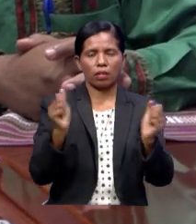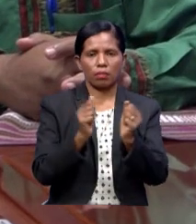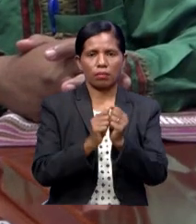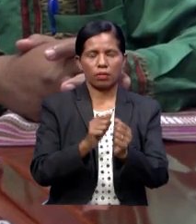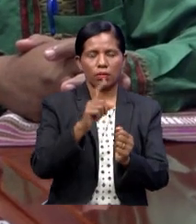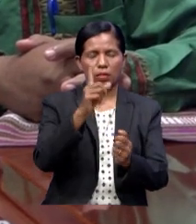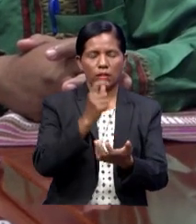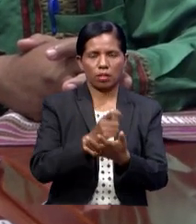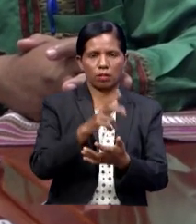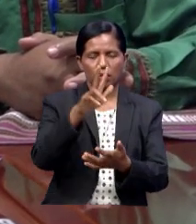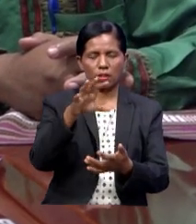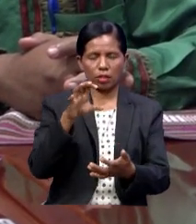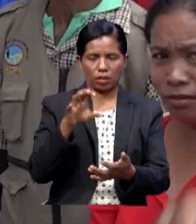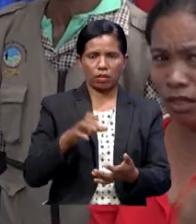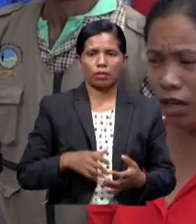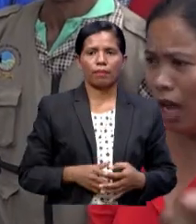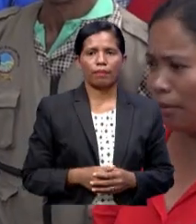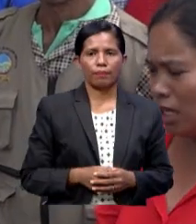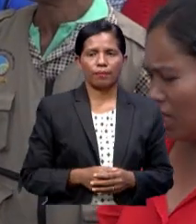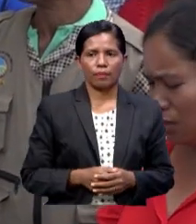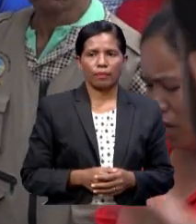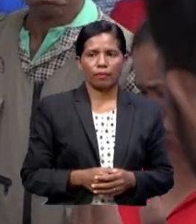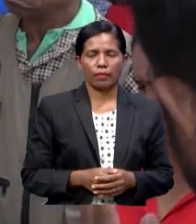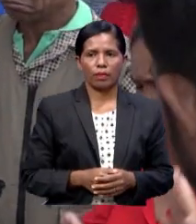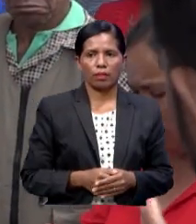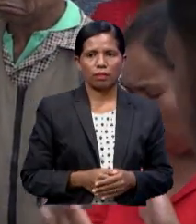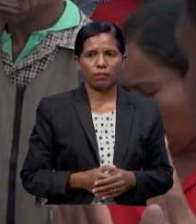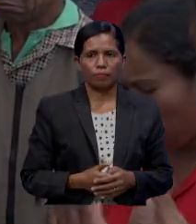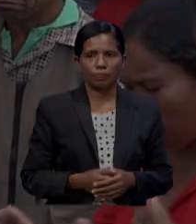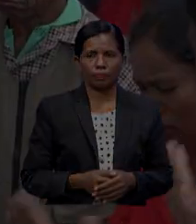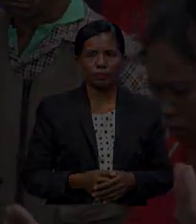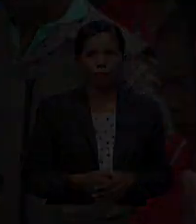Rihungida Atus Tolu Tolunulo Resinida, Dilma Suzeti, Tomás Soares, GMN.